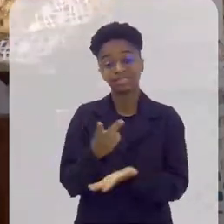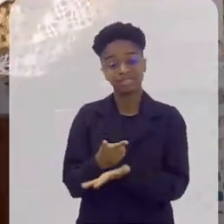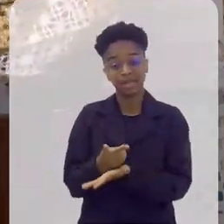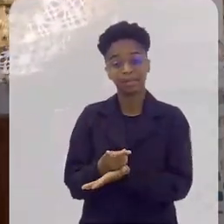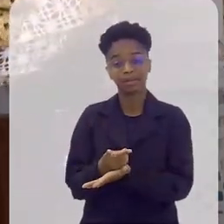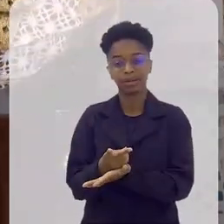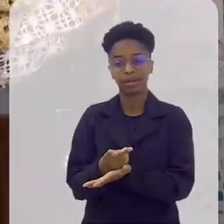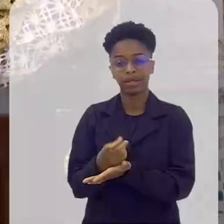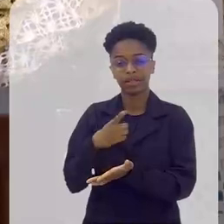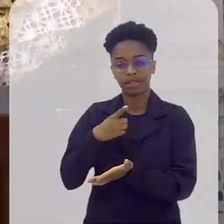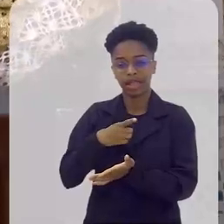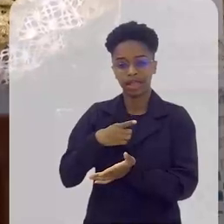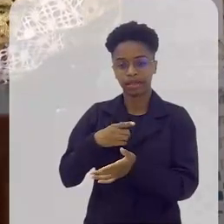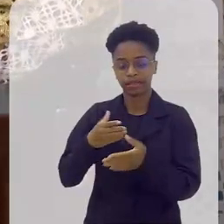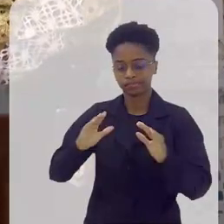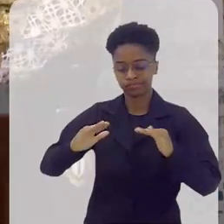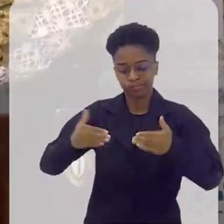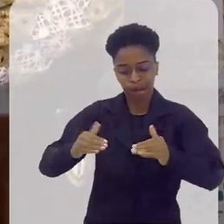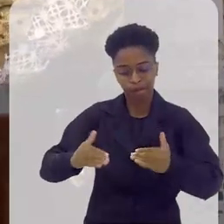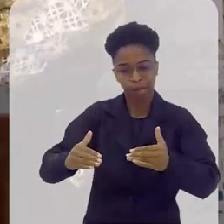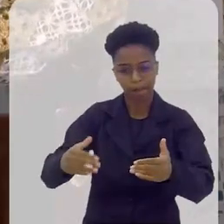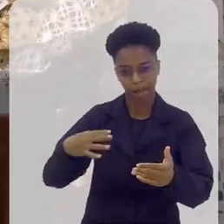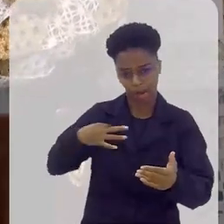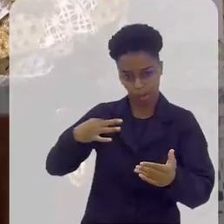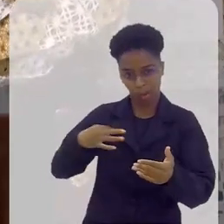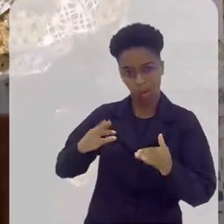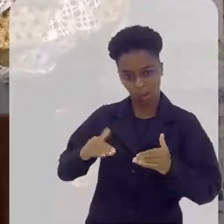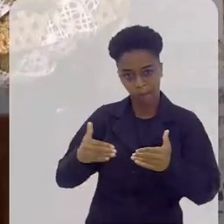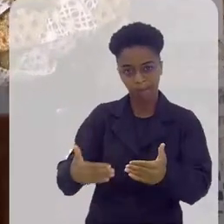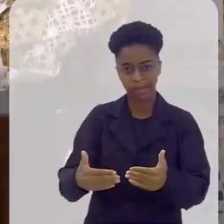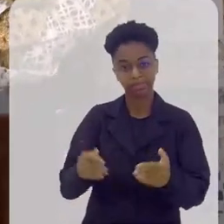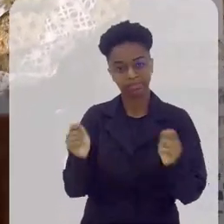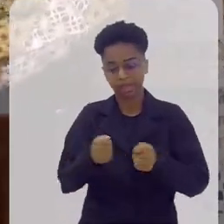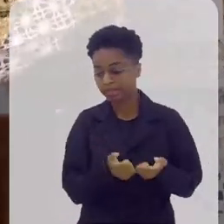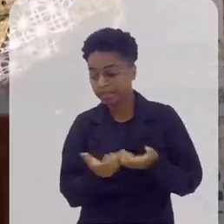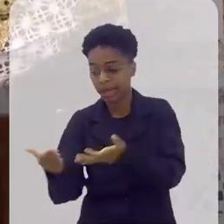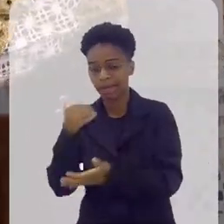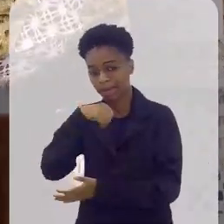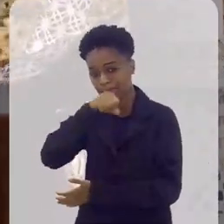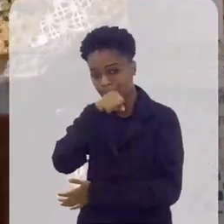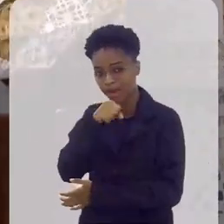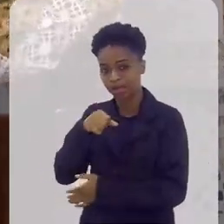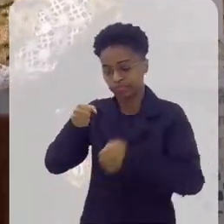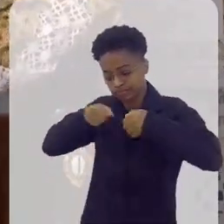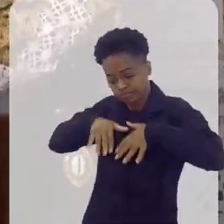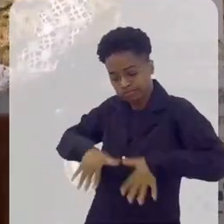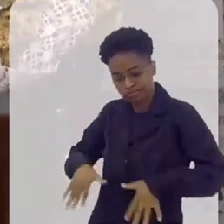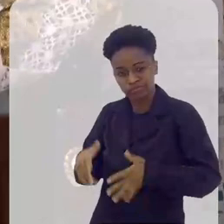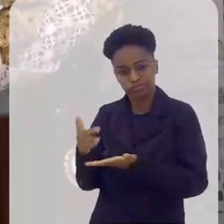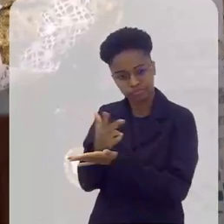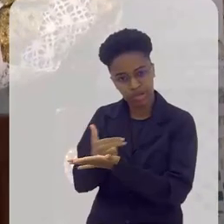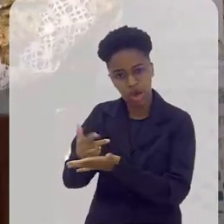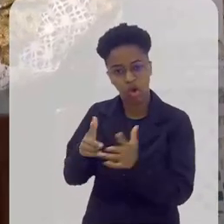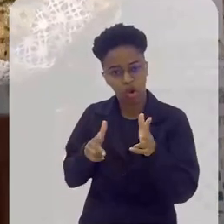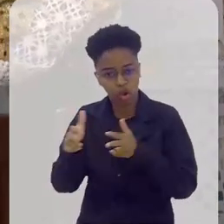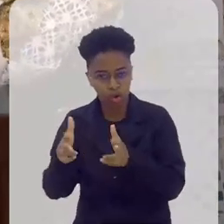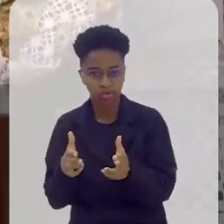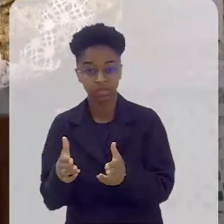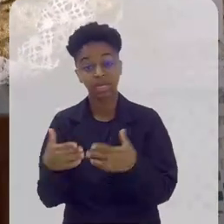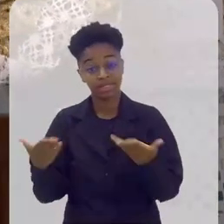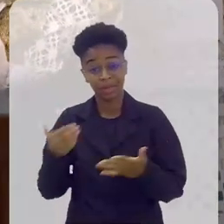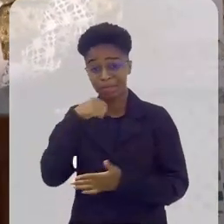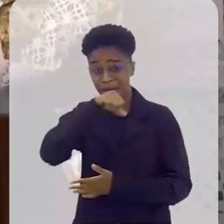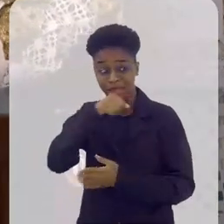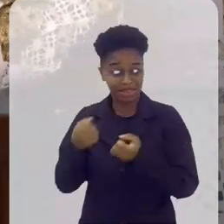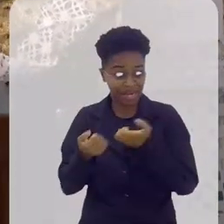ele trazia muitos cortes de fazenda para a mamãe para fazer vestidos. E mamãe punha 28 cortes de fazenda de uma